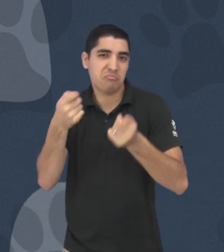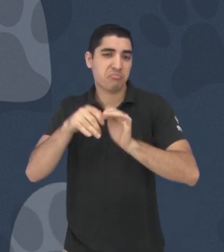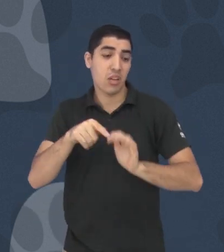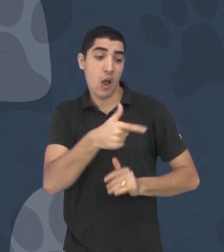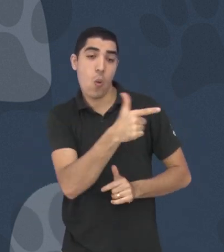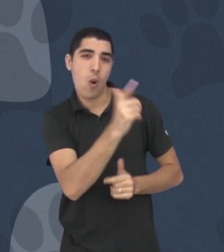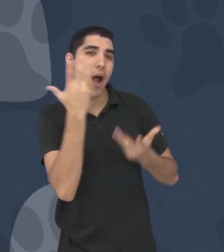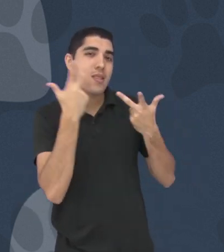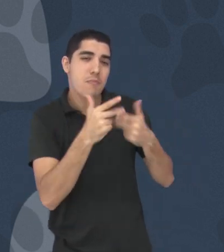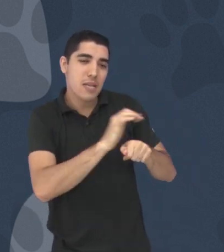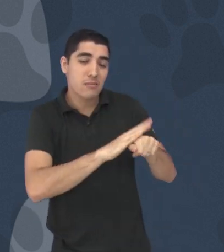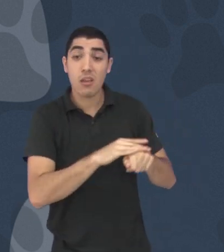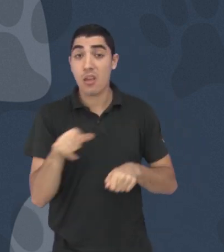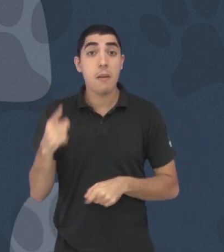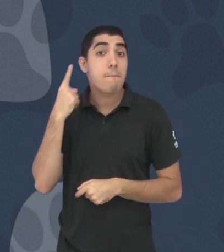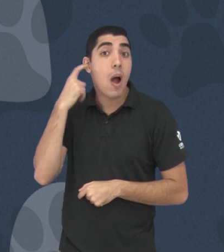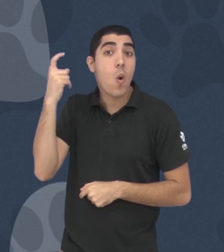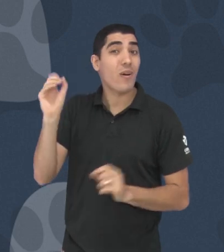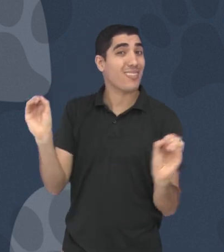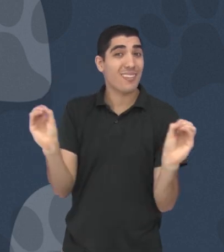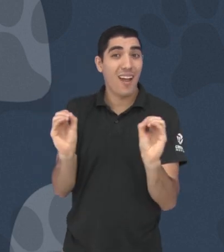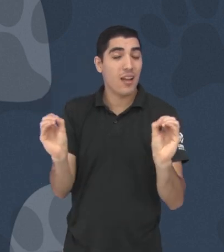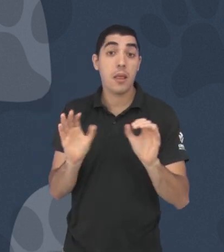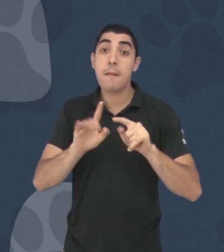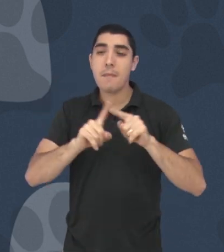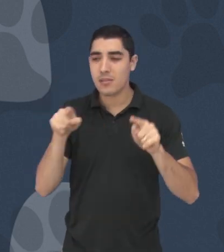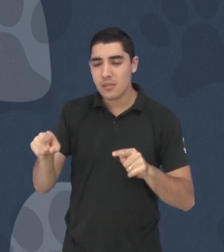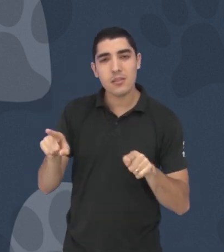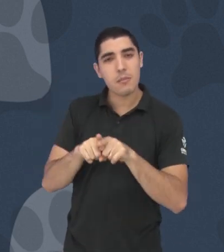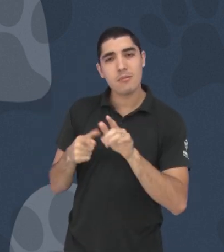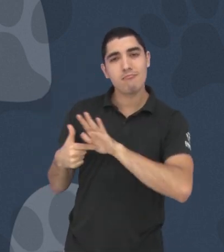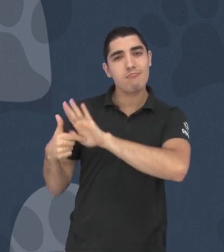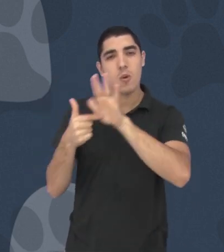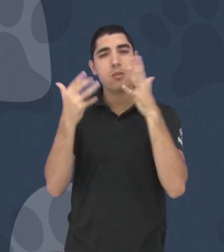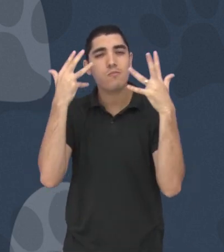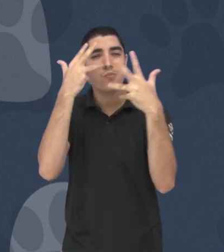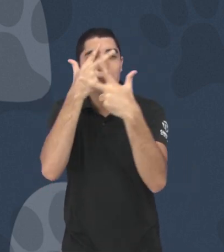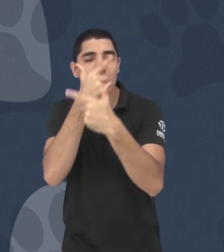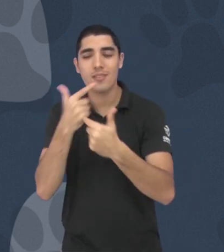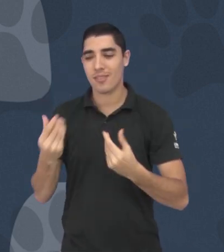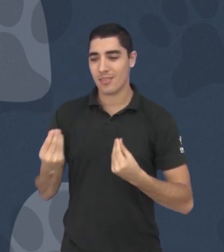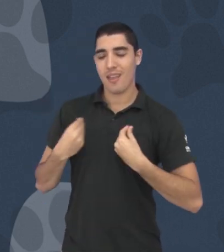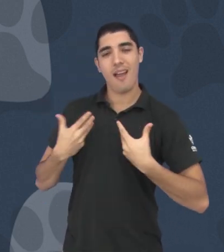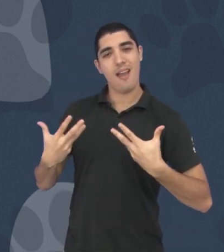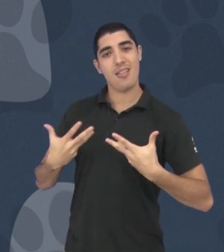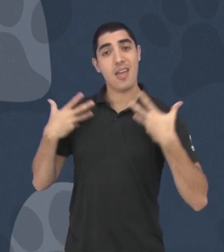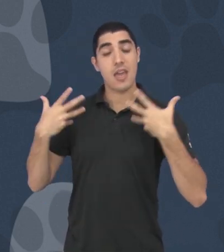outros animais de estimação, não fazem barulho, mas eles trazem beleza e muita alegria